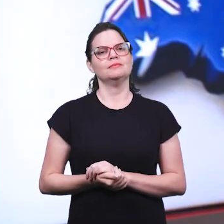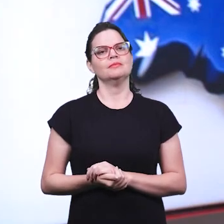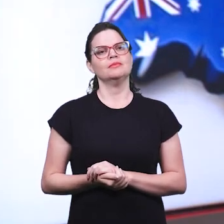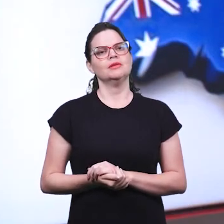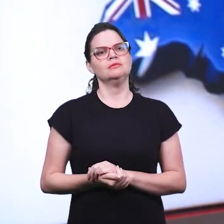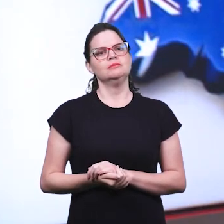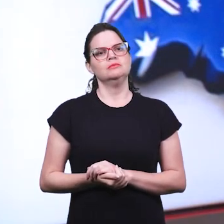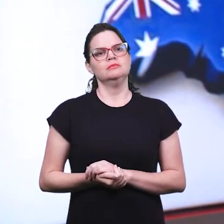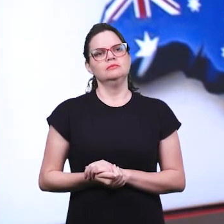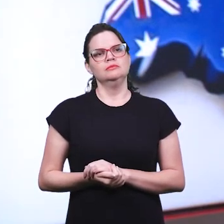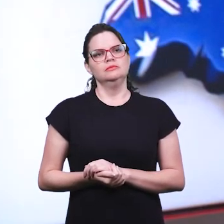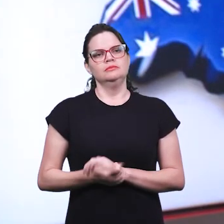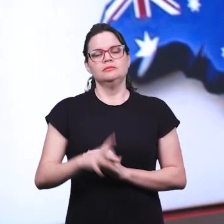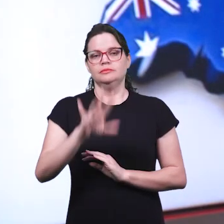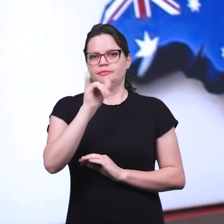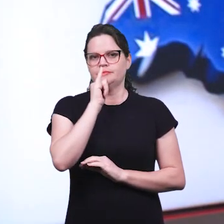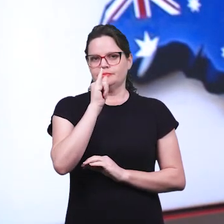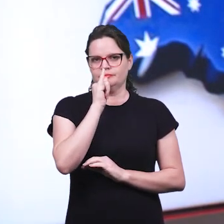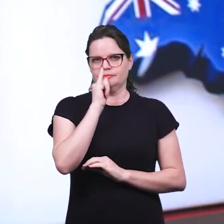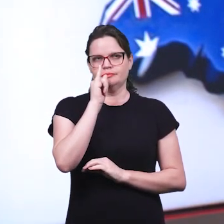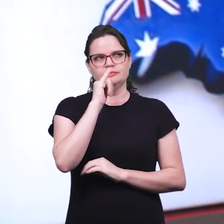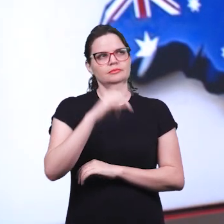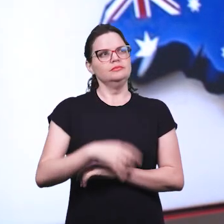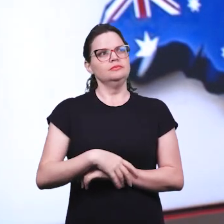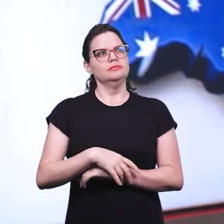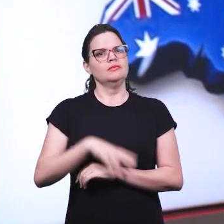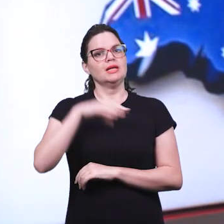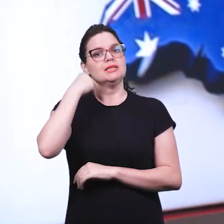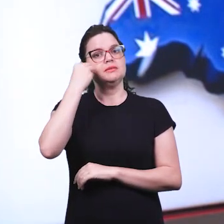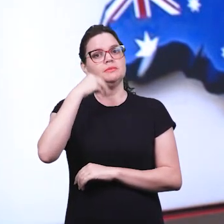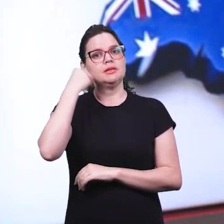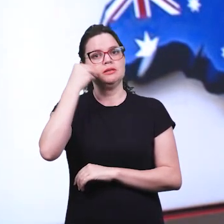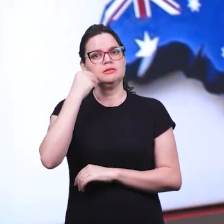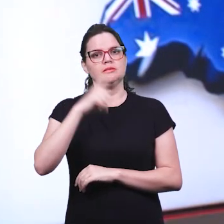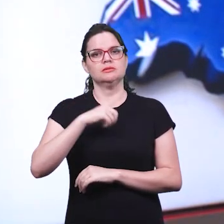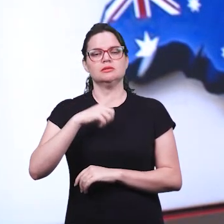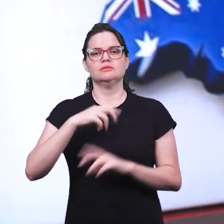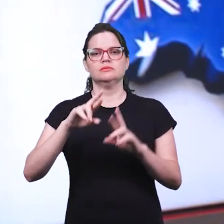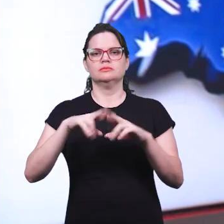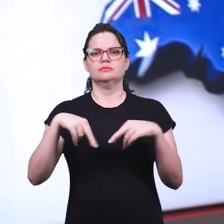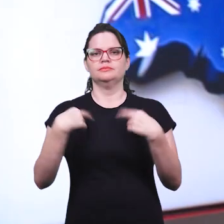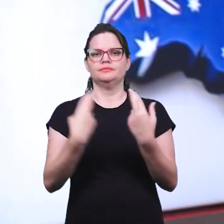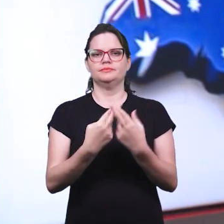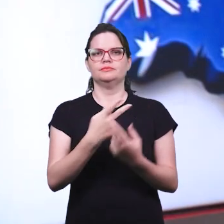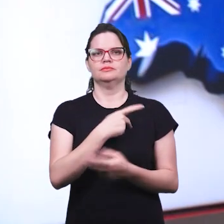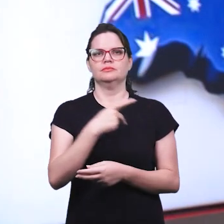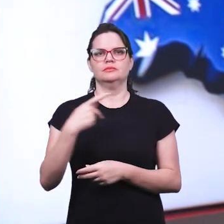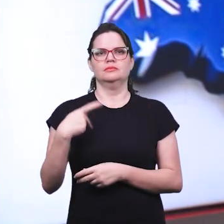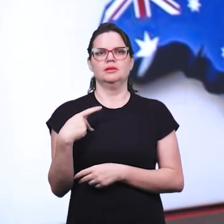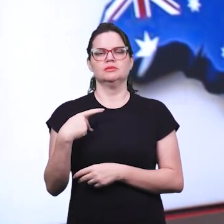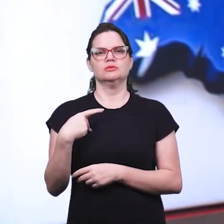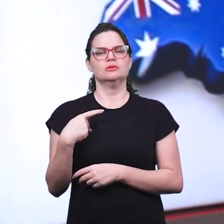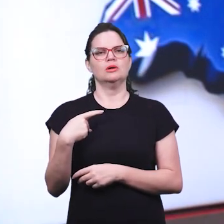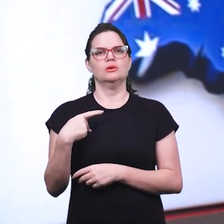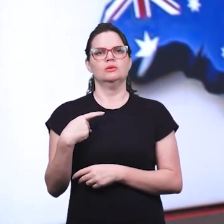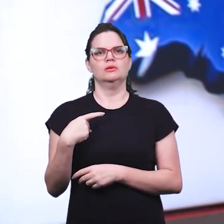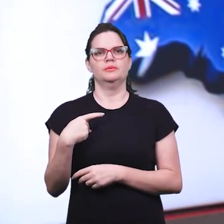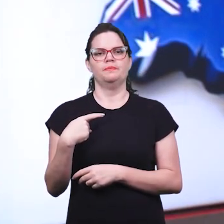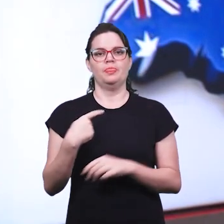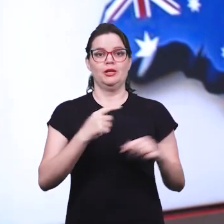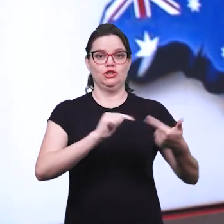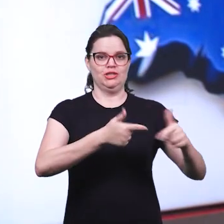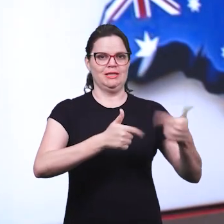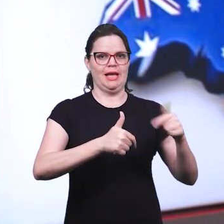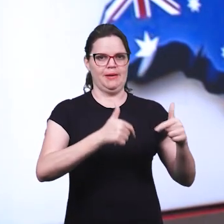lembrar, por exemplo, uma experiência que tivemos numa reunião com um pastor de